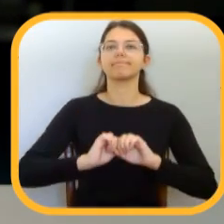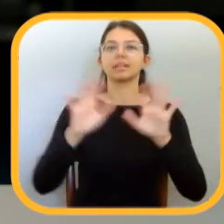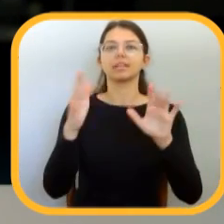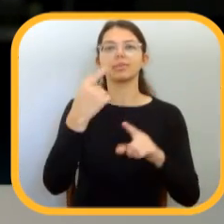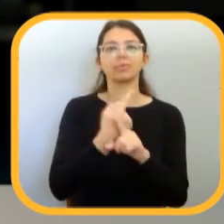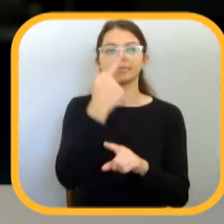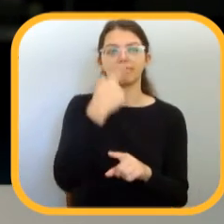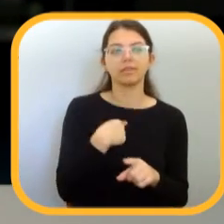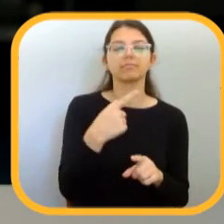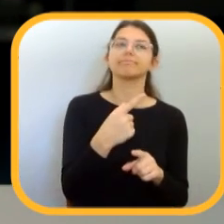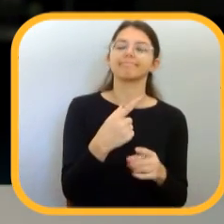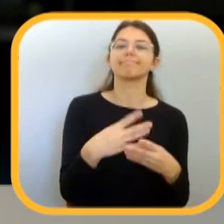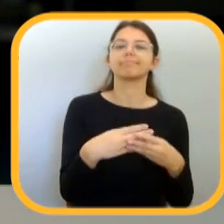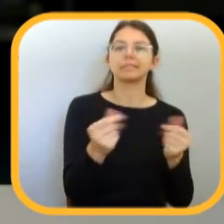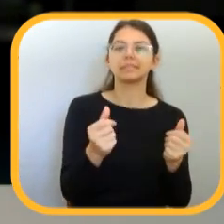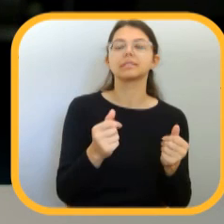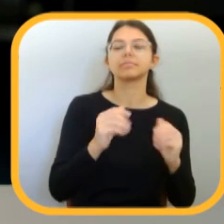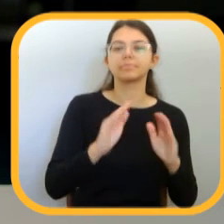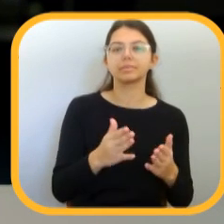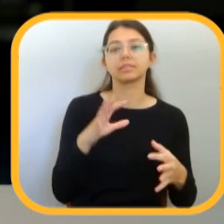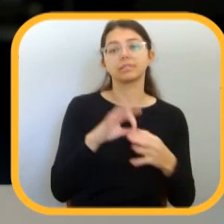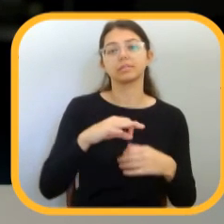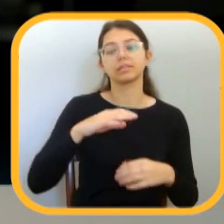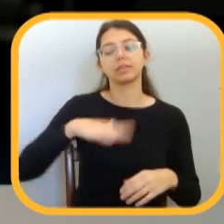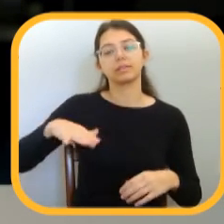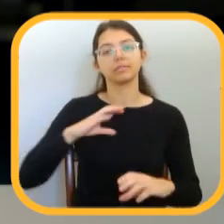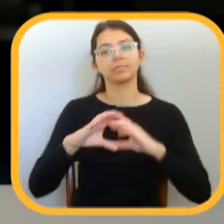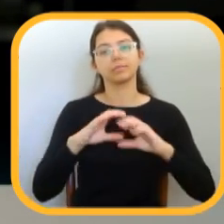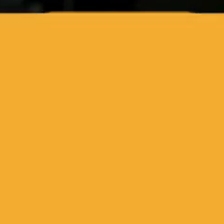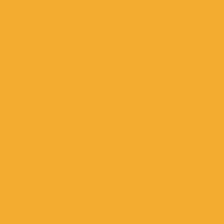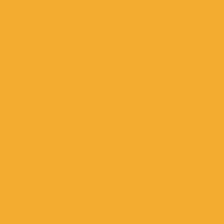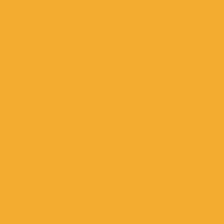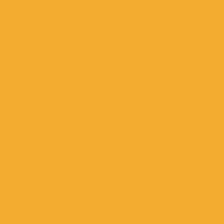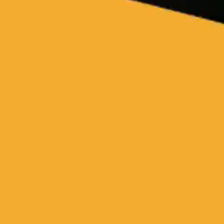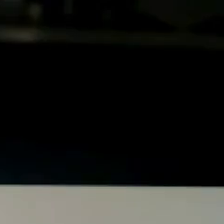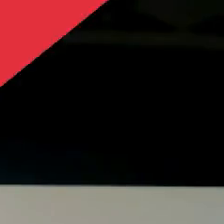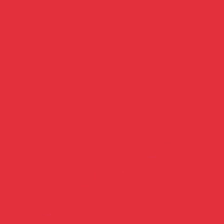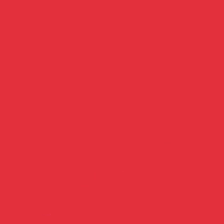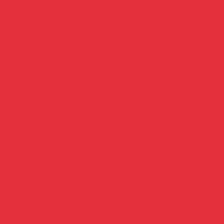clareza as lacunas que é necessário colmatar na área da comunicação de ciência.